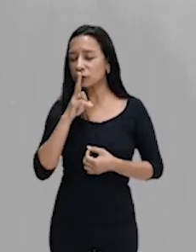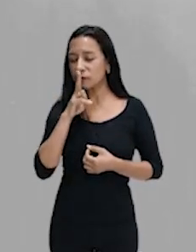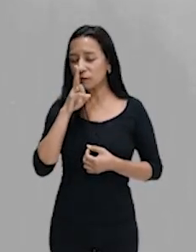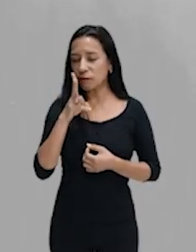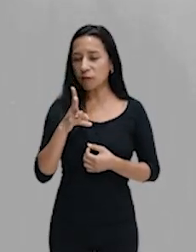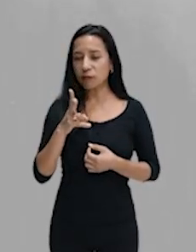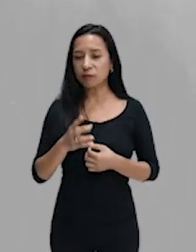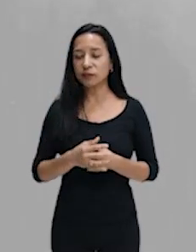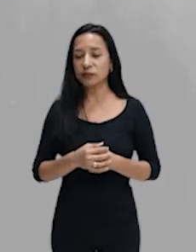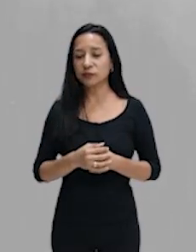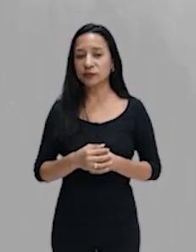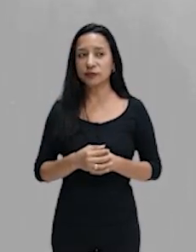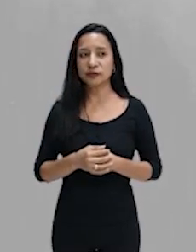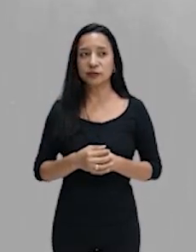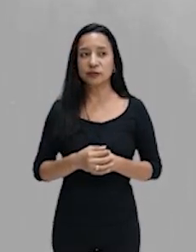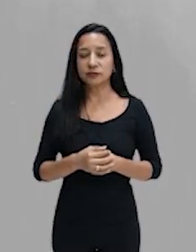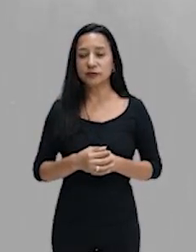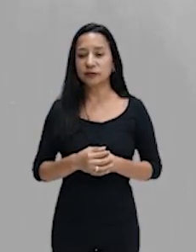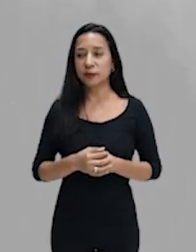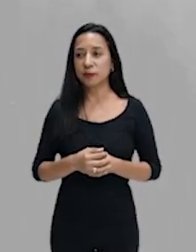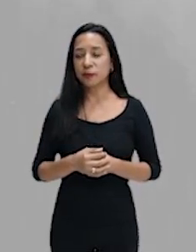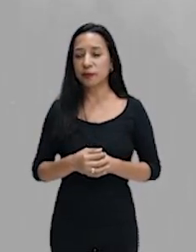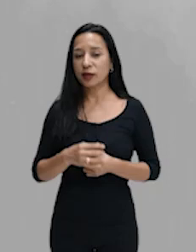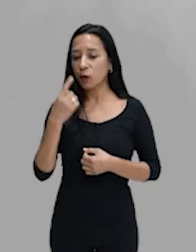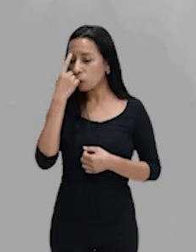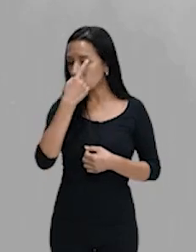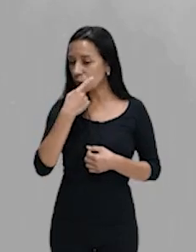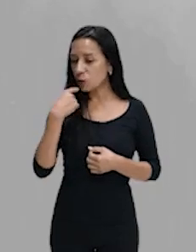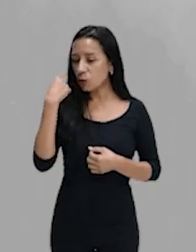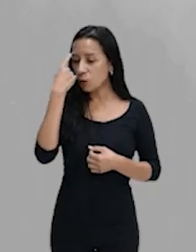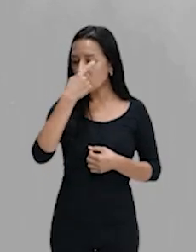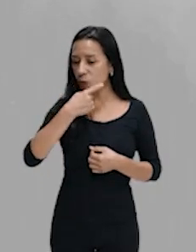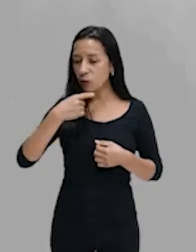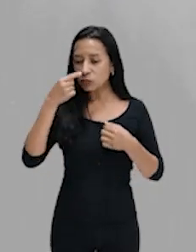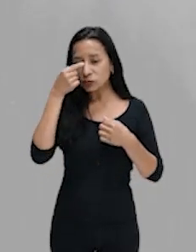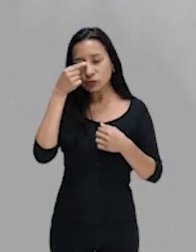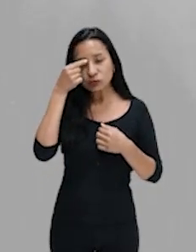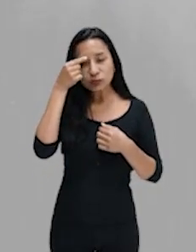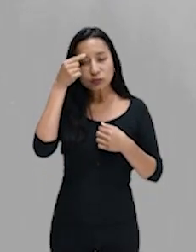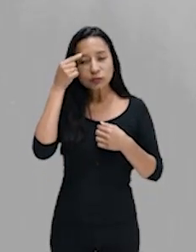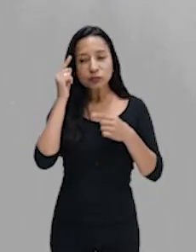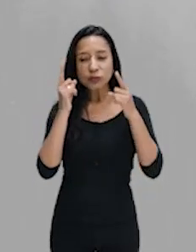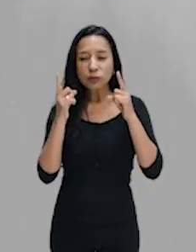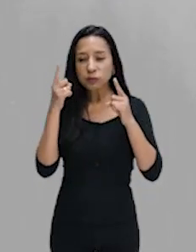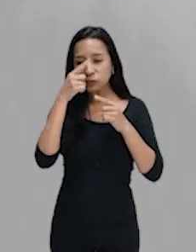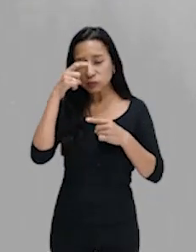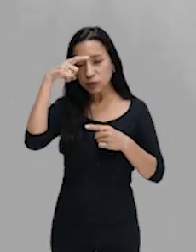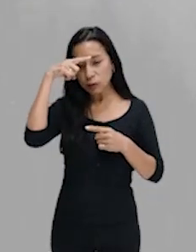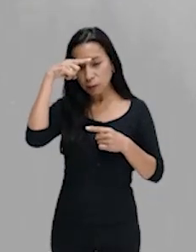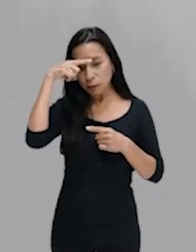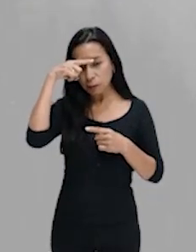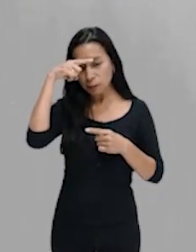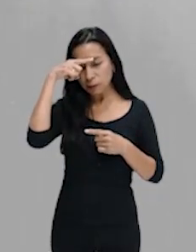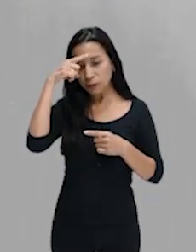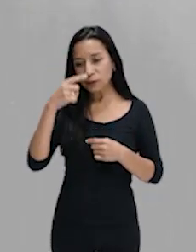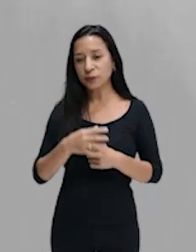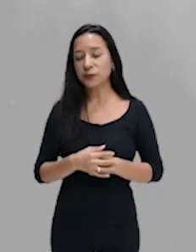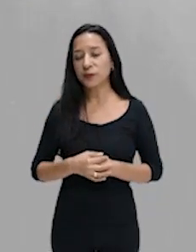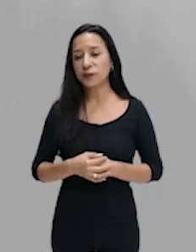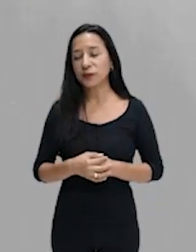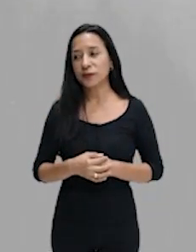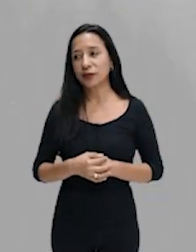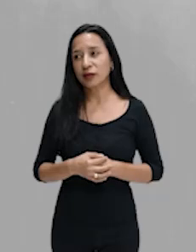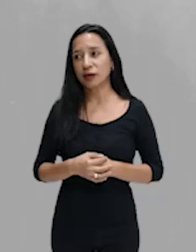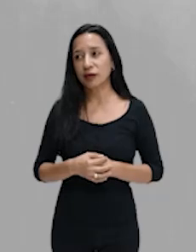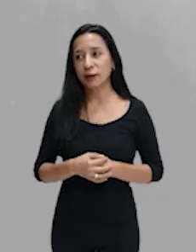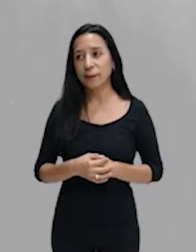certo? E com galhos saindo de dentro do seu corpo. Que você pode ter várias interpretações de um quadro desse. O que